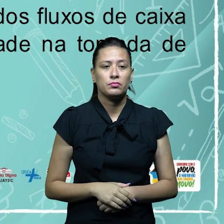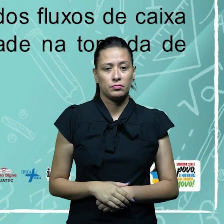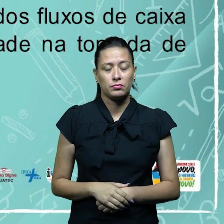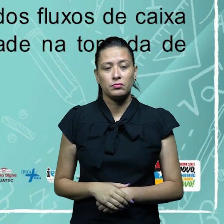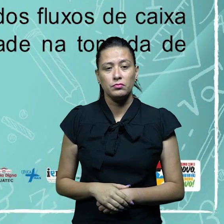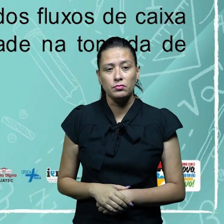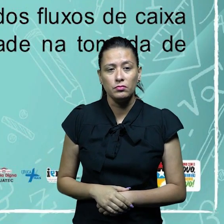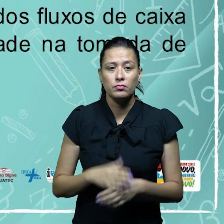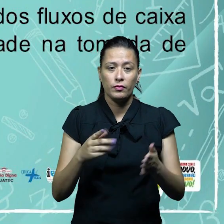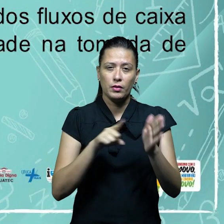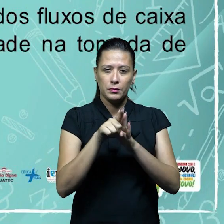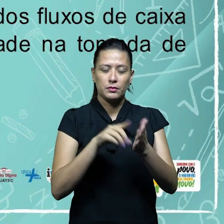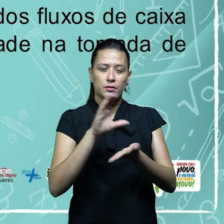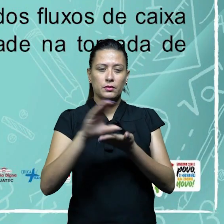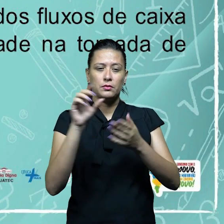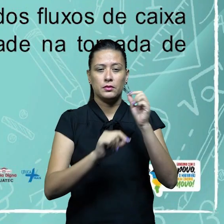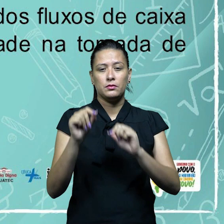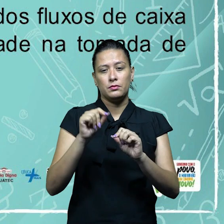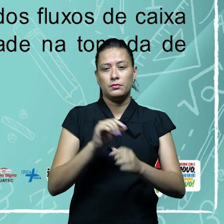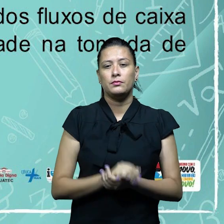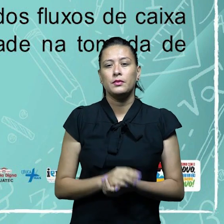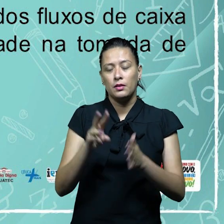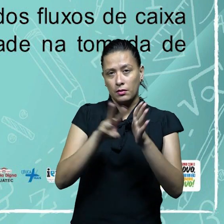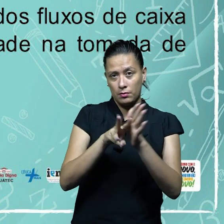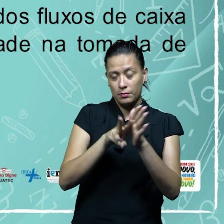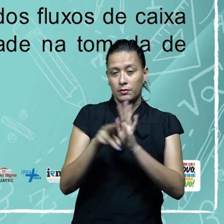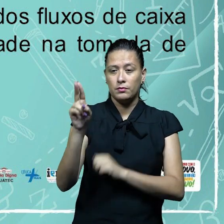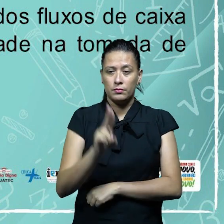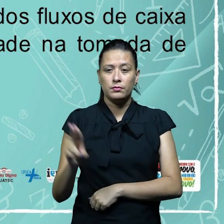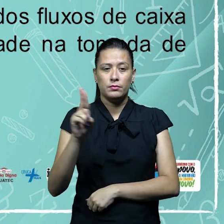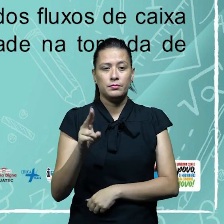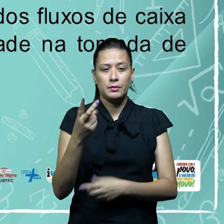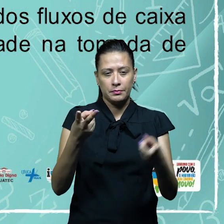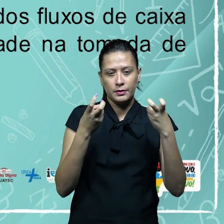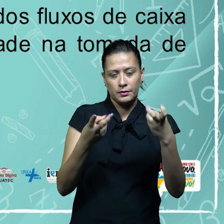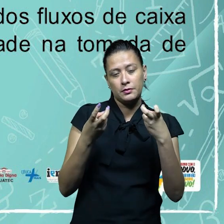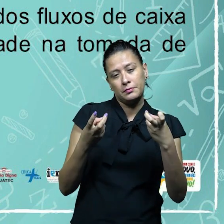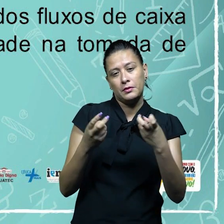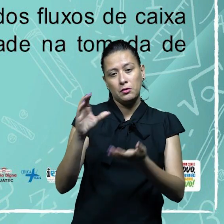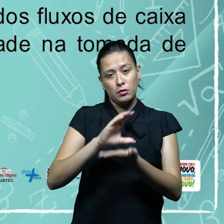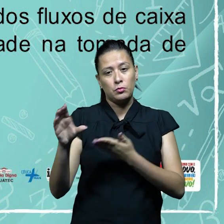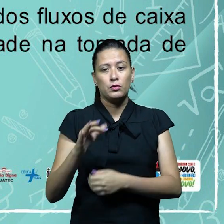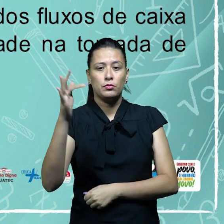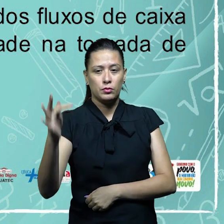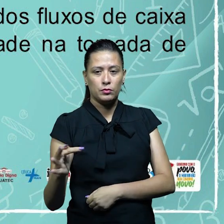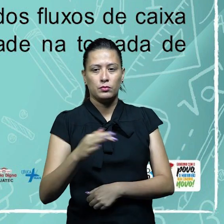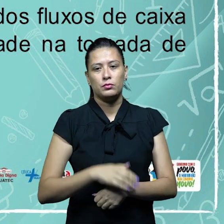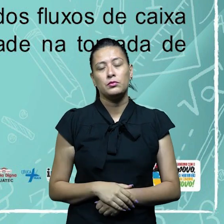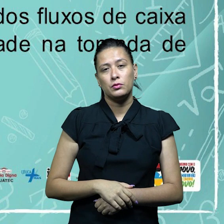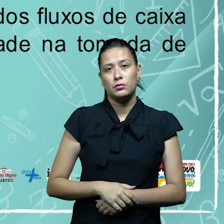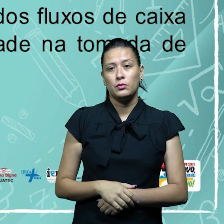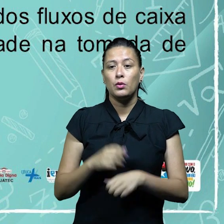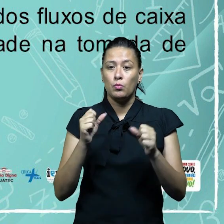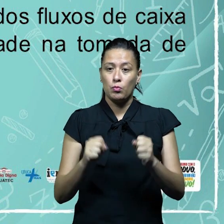de investimentos? Ó, análise de investimentos é um método utilizado para verificar se o investimento futuro possui chances de